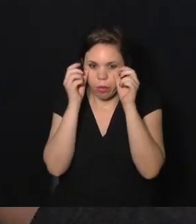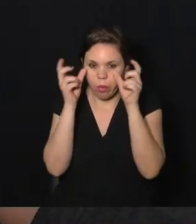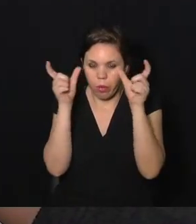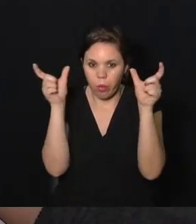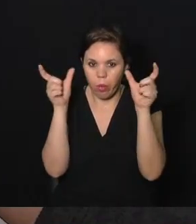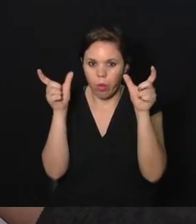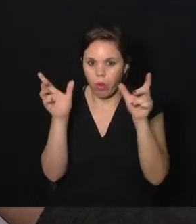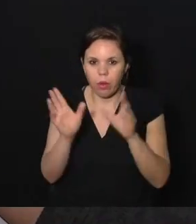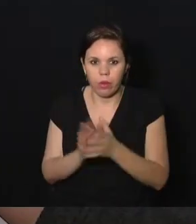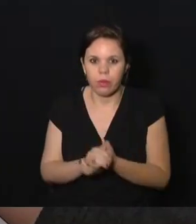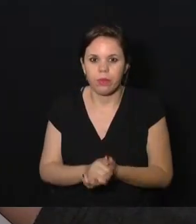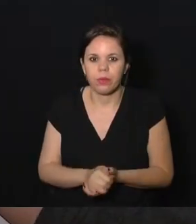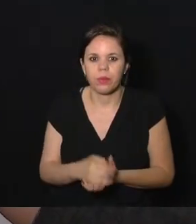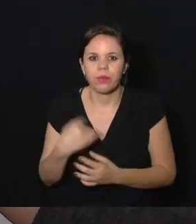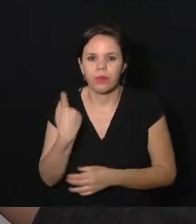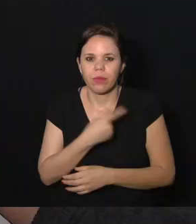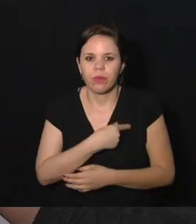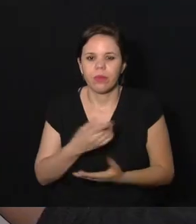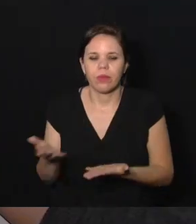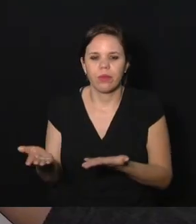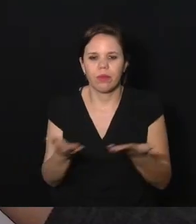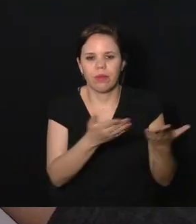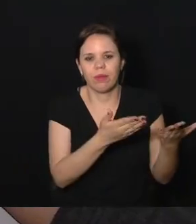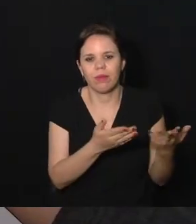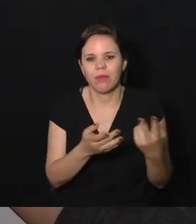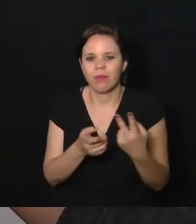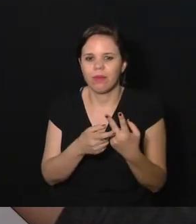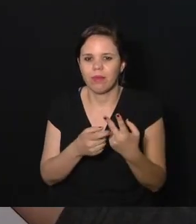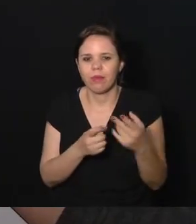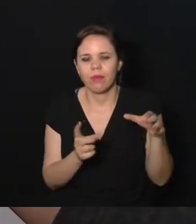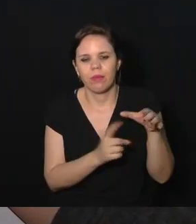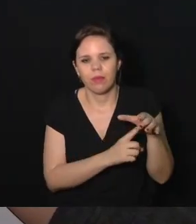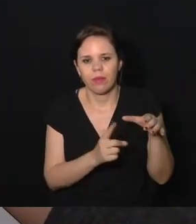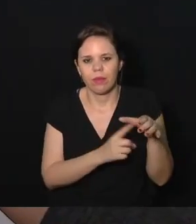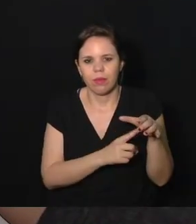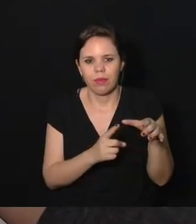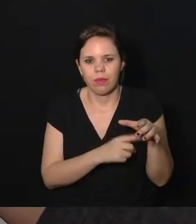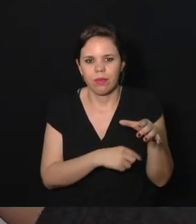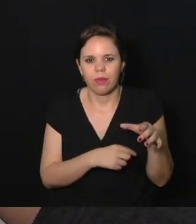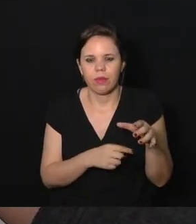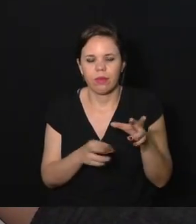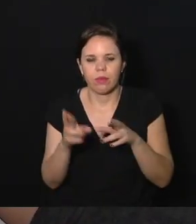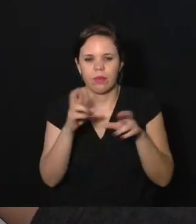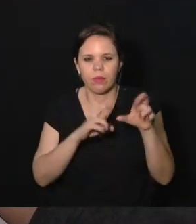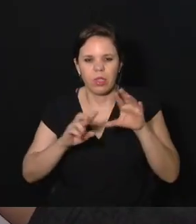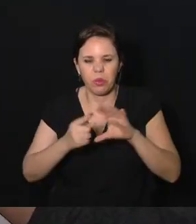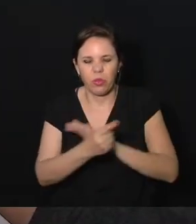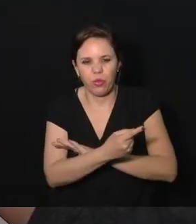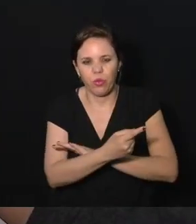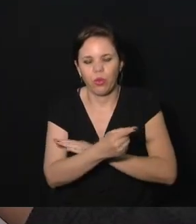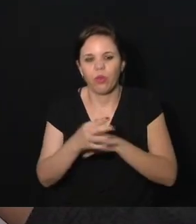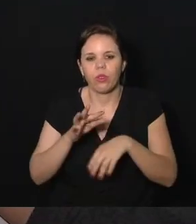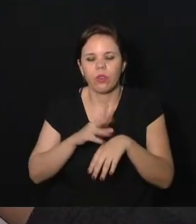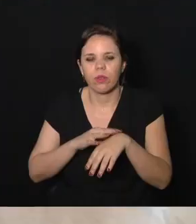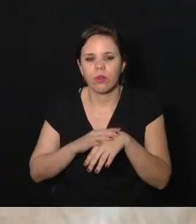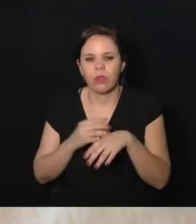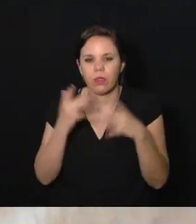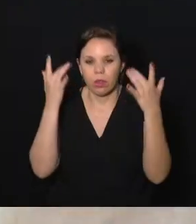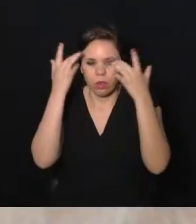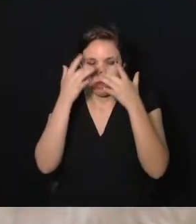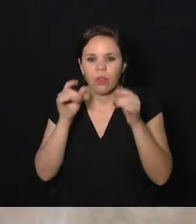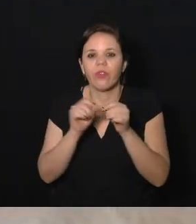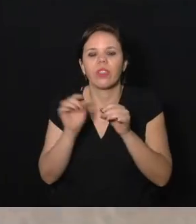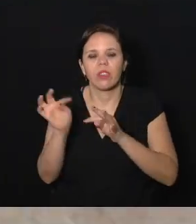E aí a gente trouxe para a clínica, ela foi diagnosticada com úlcera de córnea profunda e foi